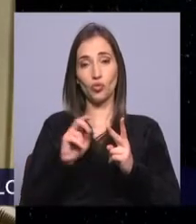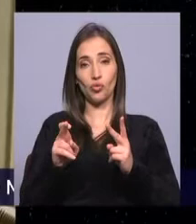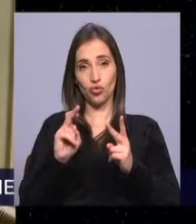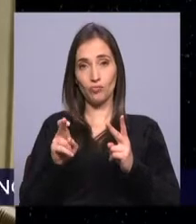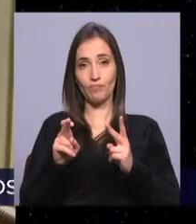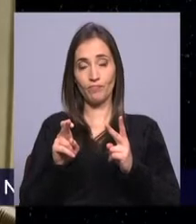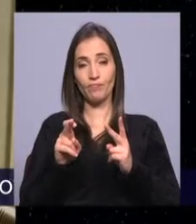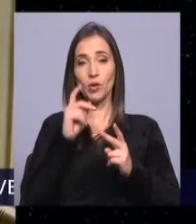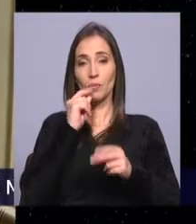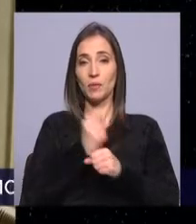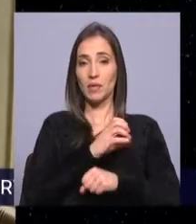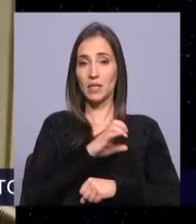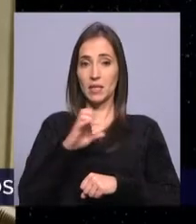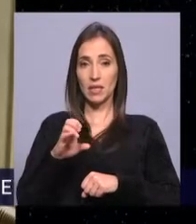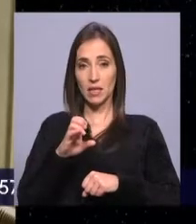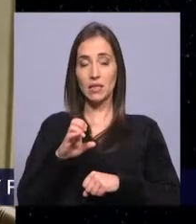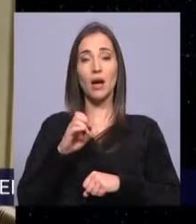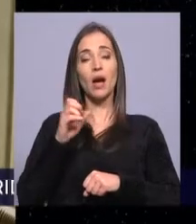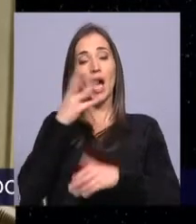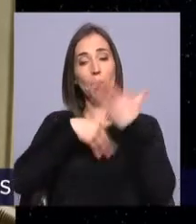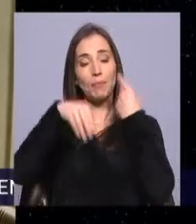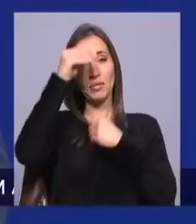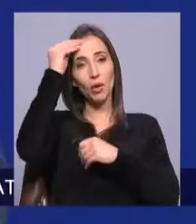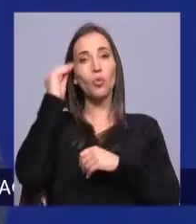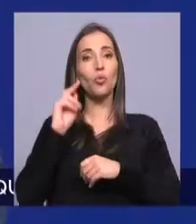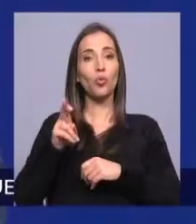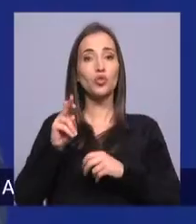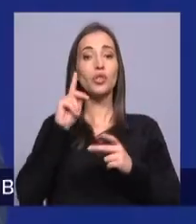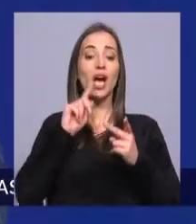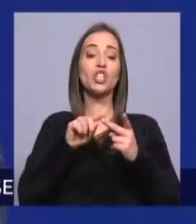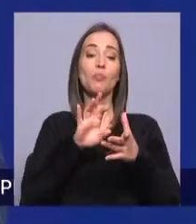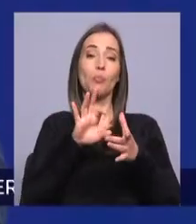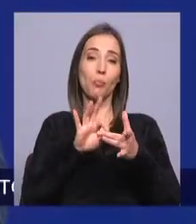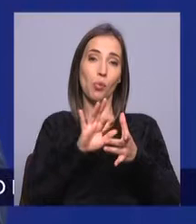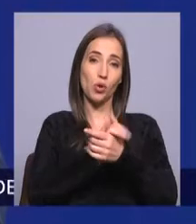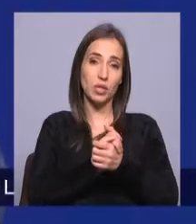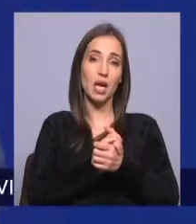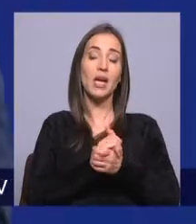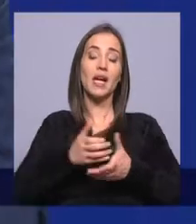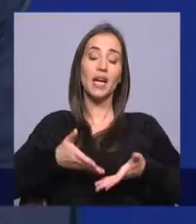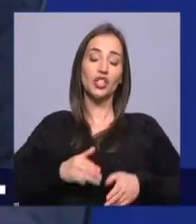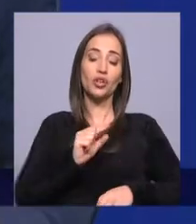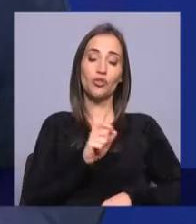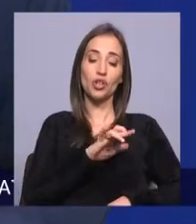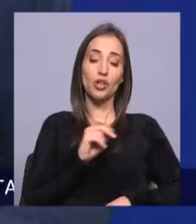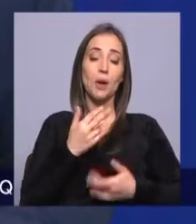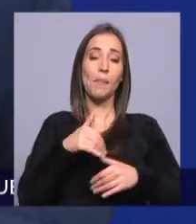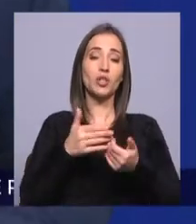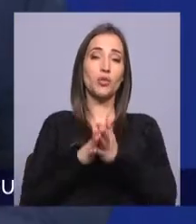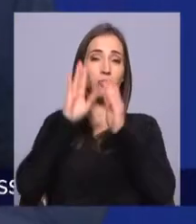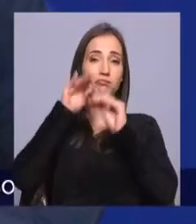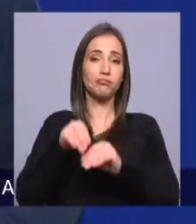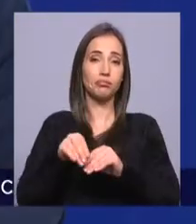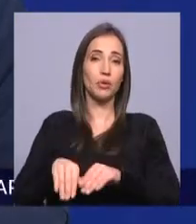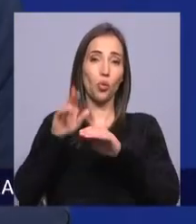russo. Teve formação na Rússia. A sua esposa nasceu na Geórgia, mas teve toda a formação universitária e científica na Rússia. Foram trabalhar para os Estados